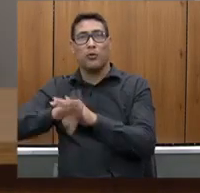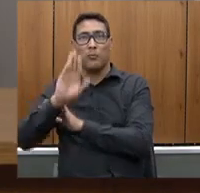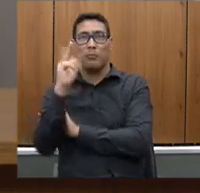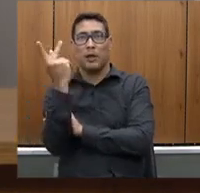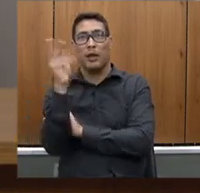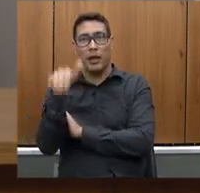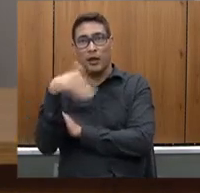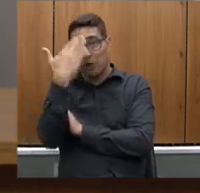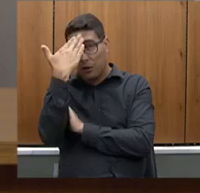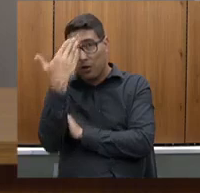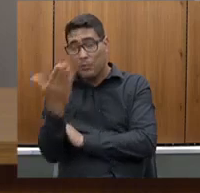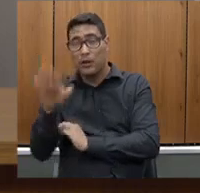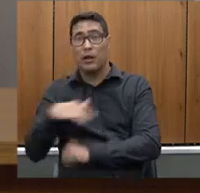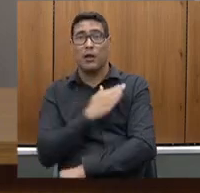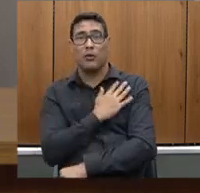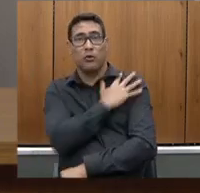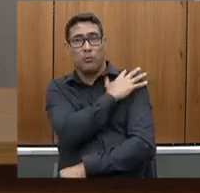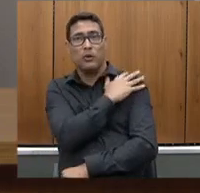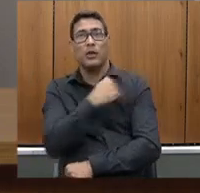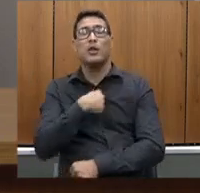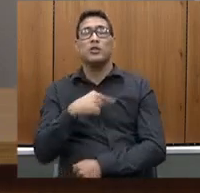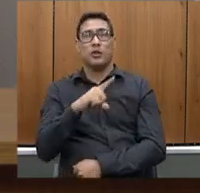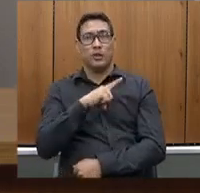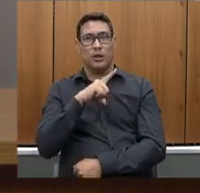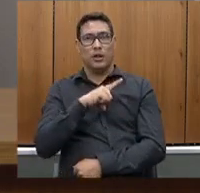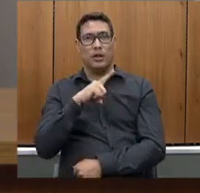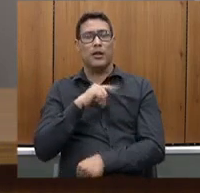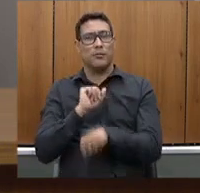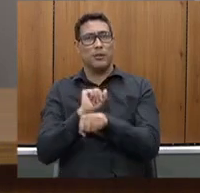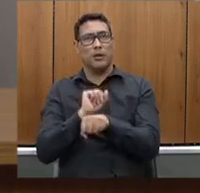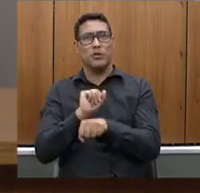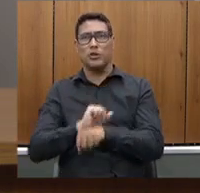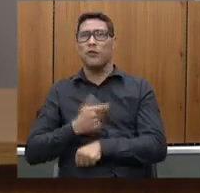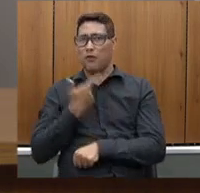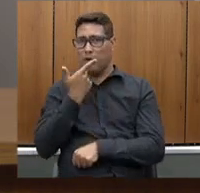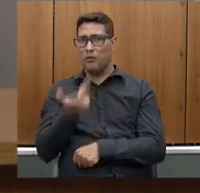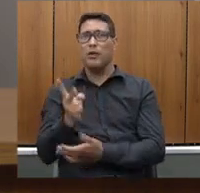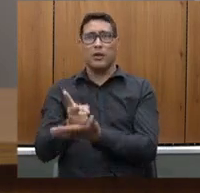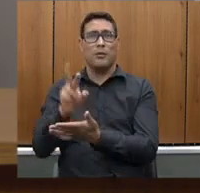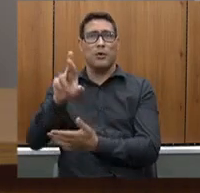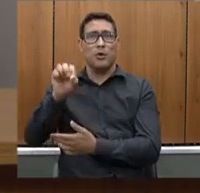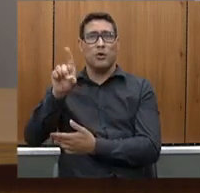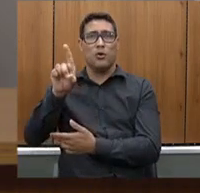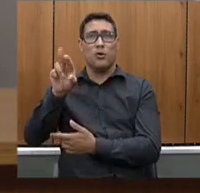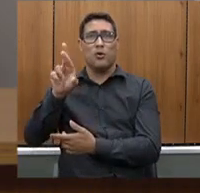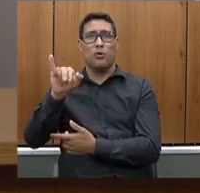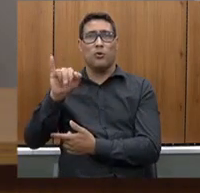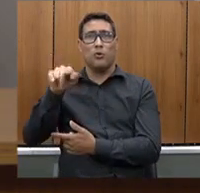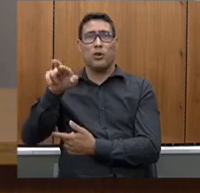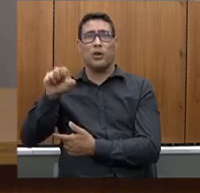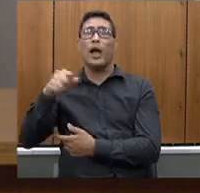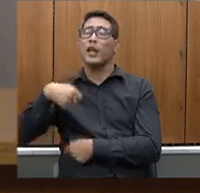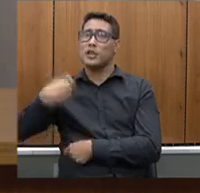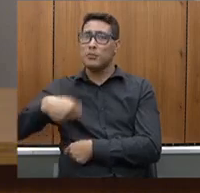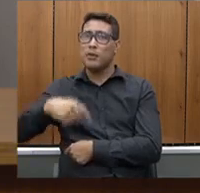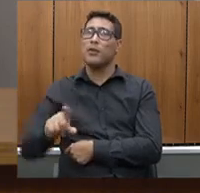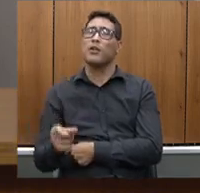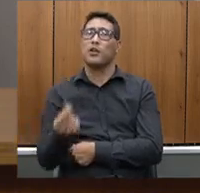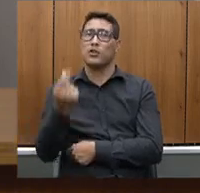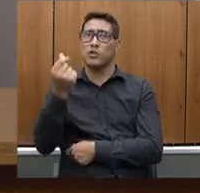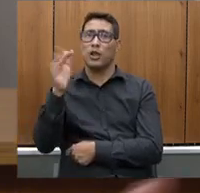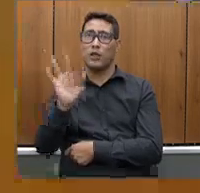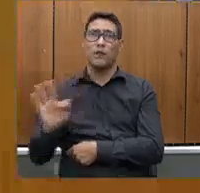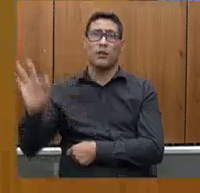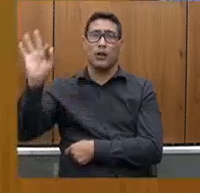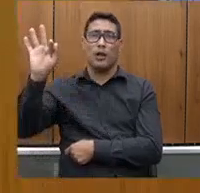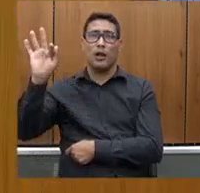Comandante eu tenho essa expectativa Eu falo sempre com Rodrigues nós precisamos de dinheiro Federal para financiar essa nossa